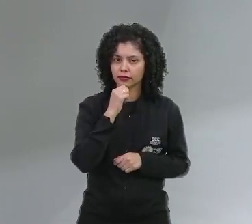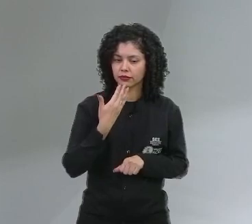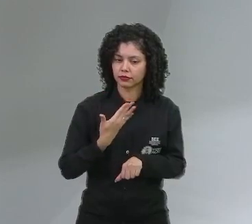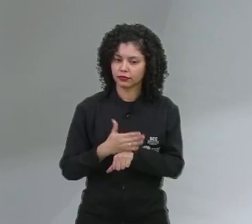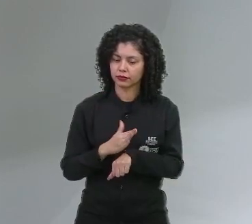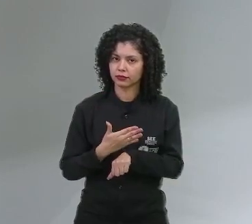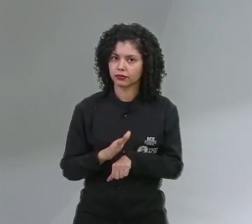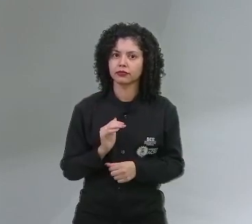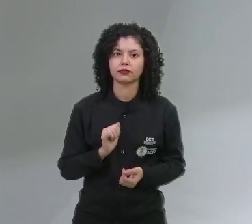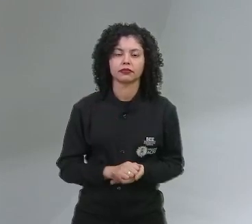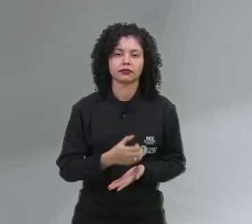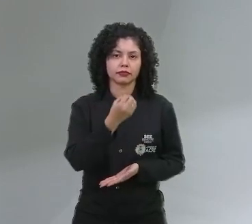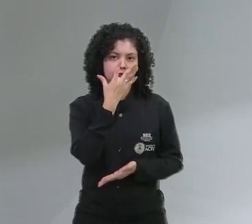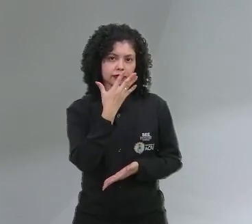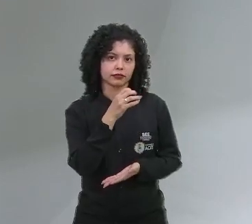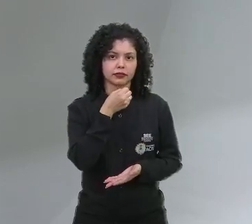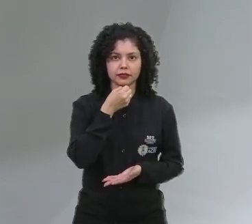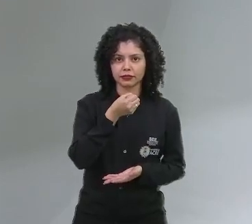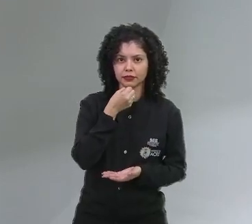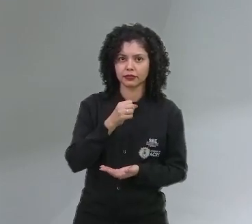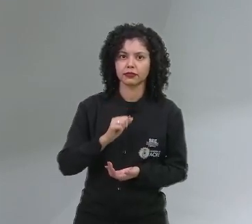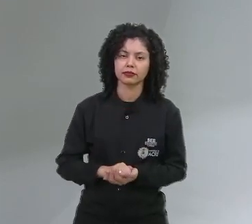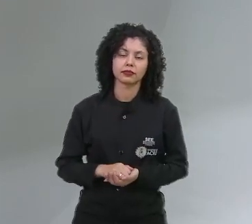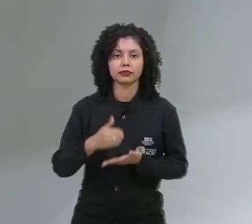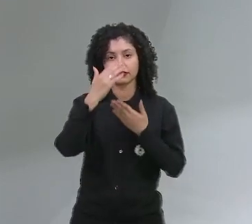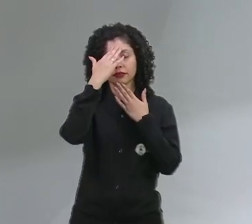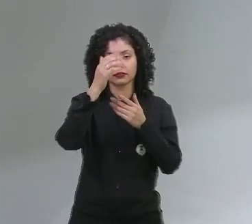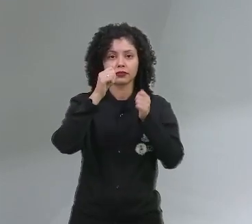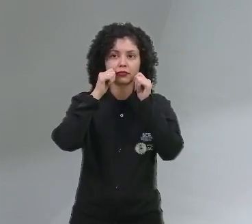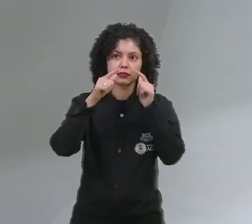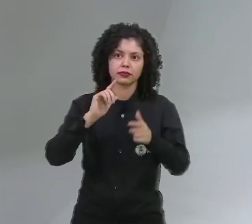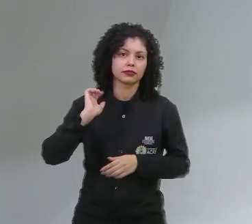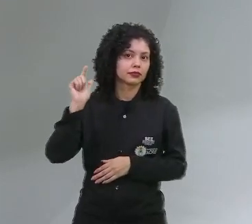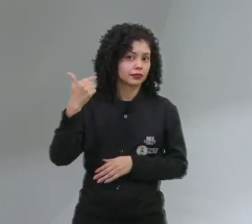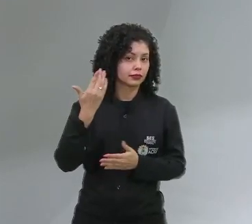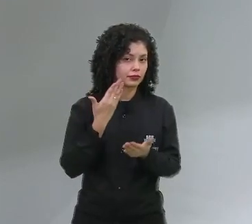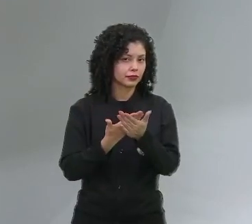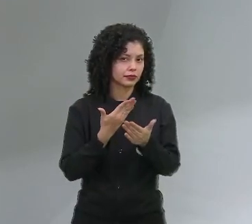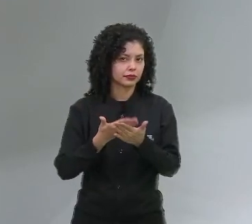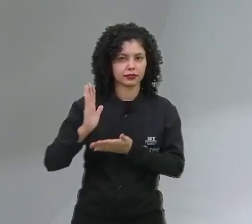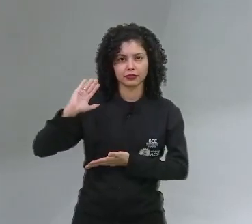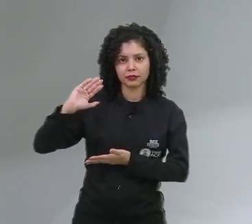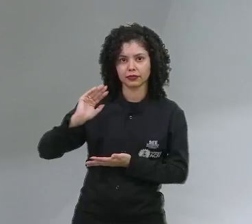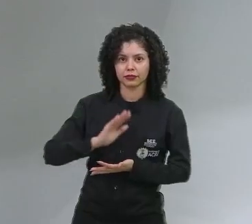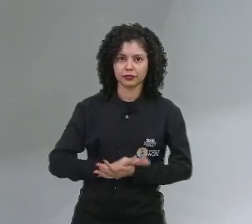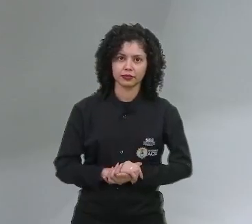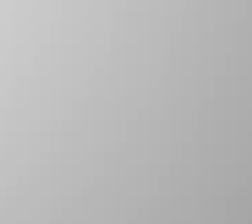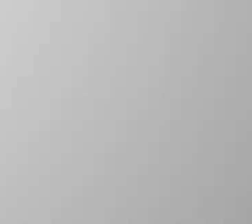prática a fotografia documental. Obrigada pela atenção e até a próxima aula.